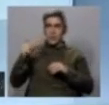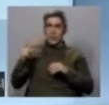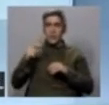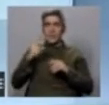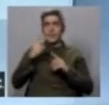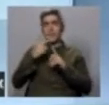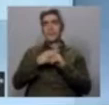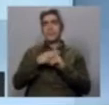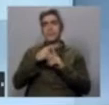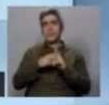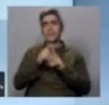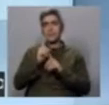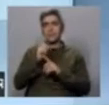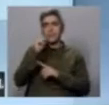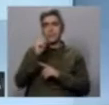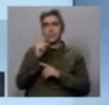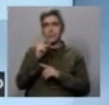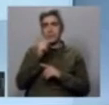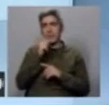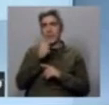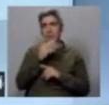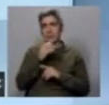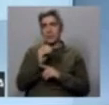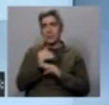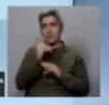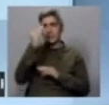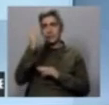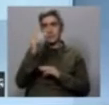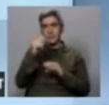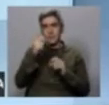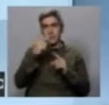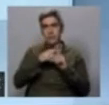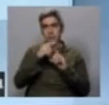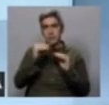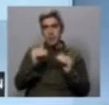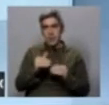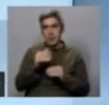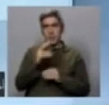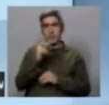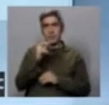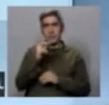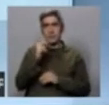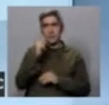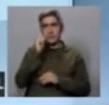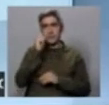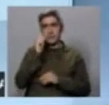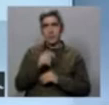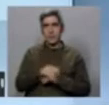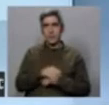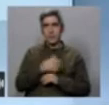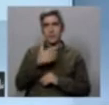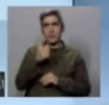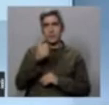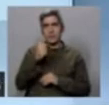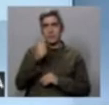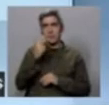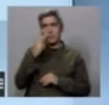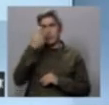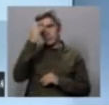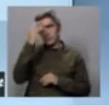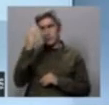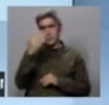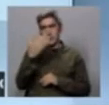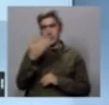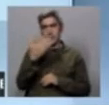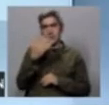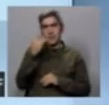temperaturas, as temperaturas a norte do Rio Tejo continuam baixas, temperatura máxima de apenas 13 graus para Viseu, 15 graus para Vila Real, 17